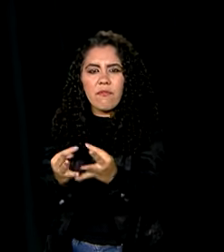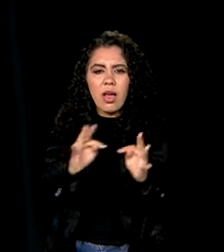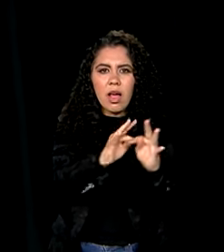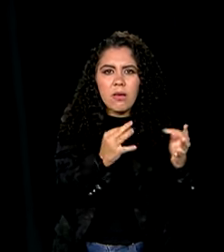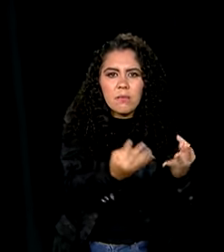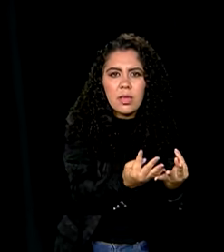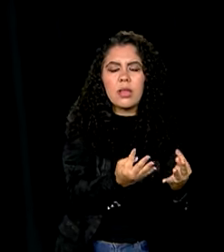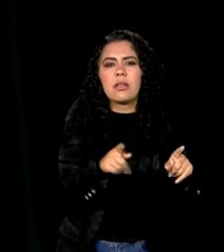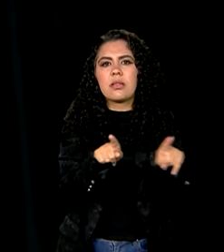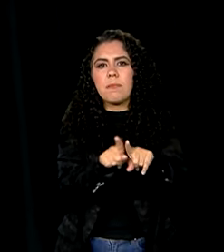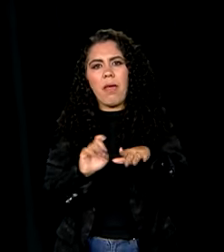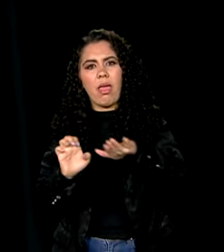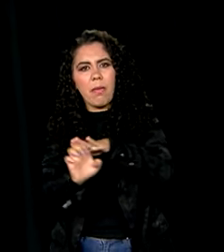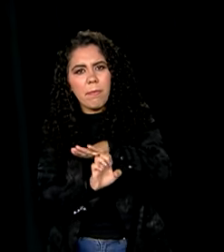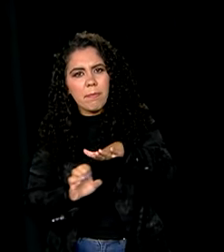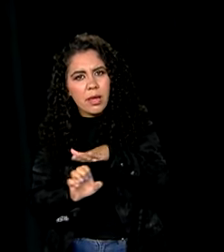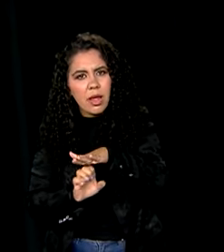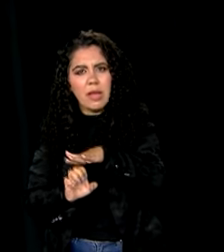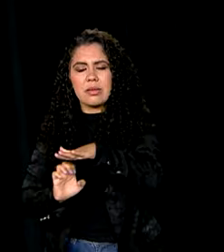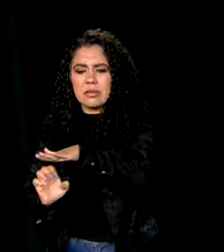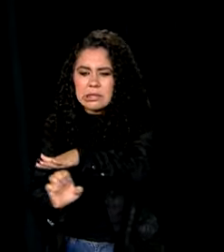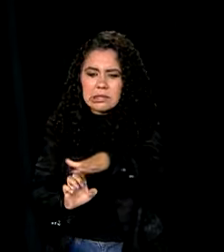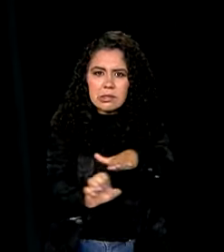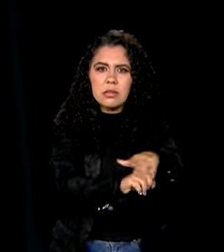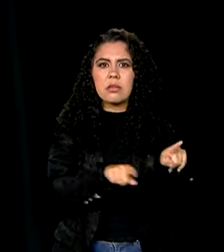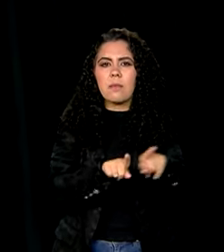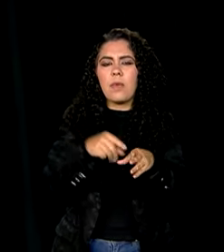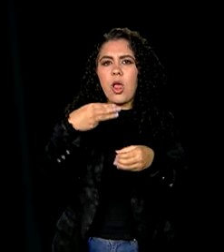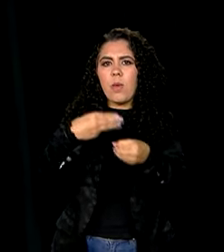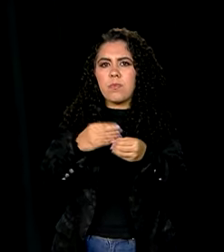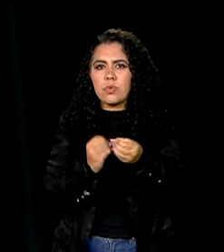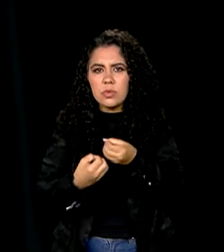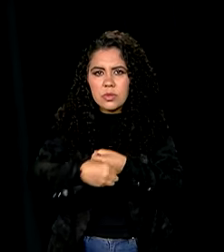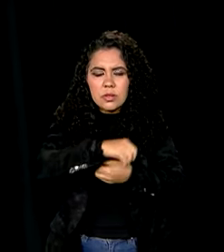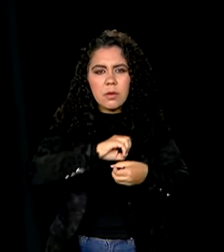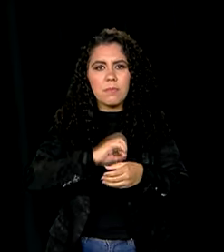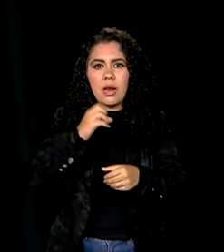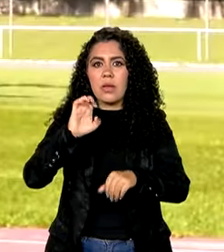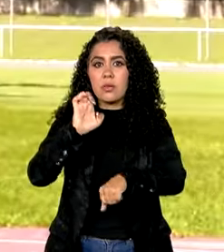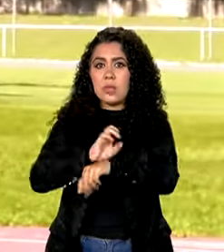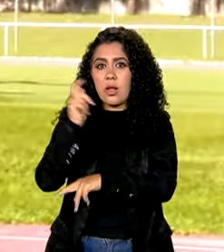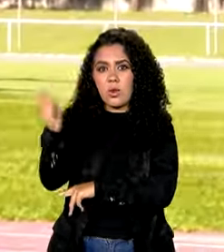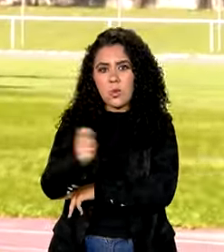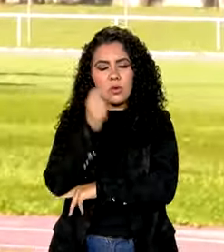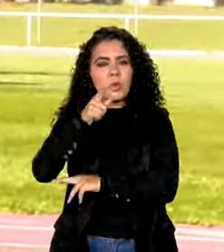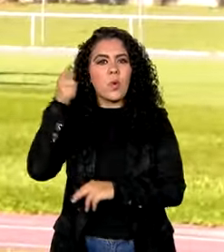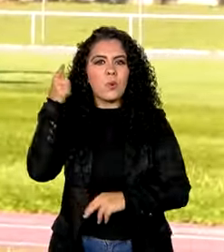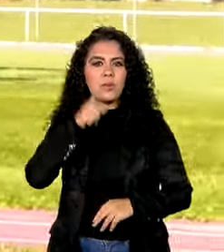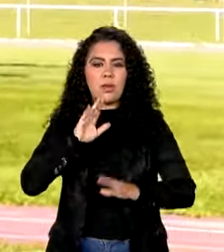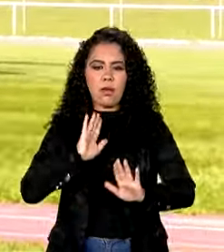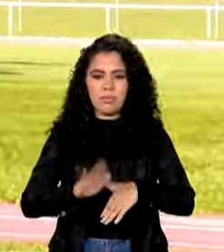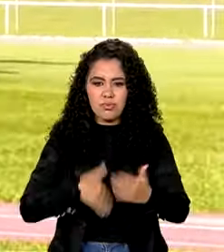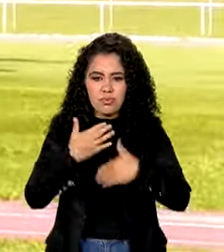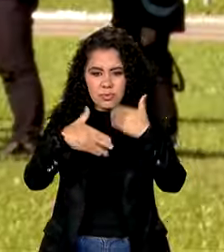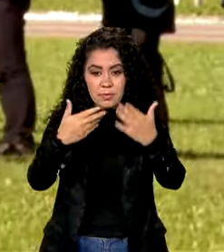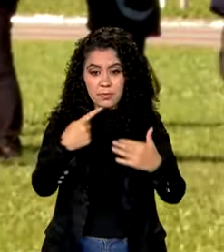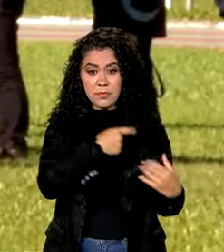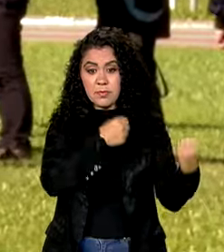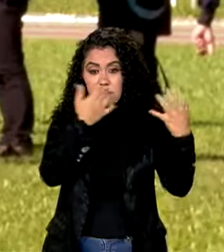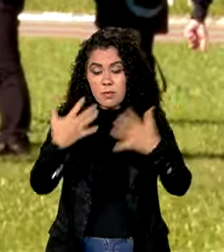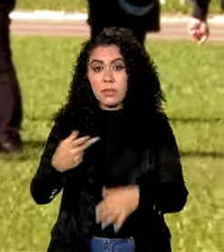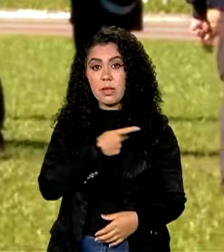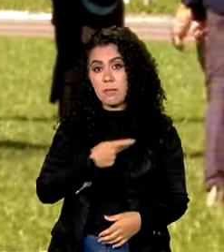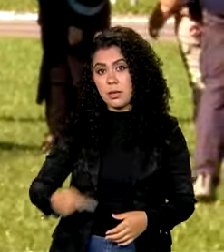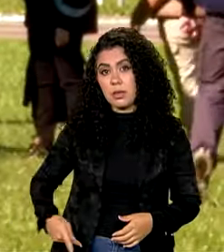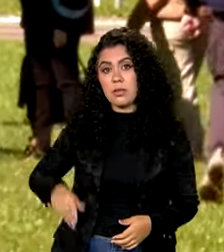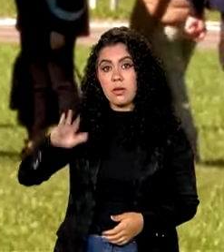empresa, de cada município, para que o Estado como um todo seja contemplado. Em sua terceira visita ao estado, o